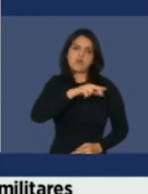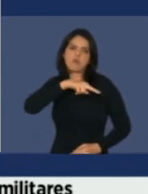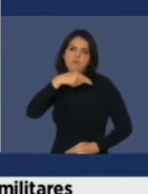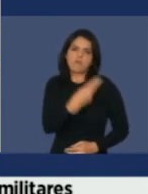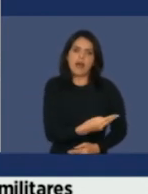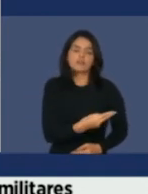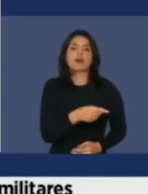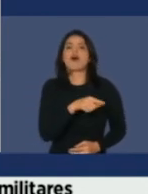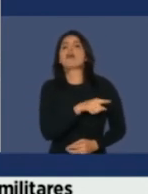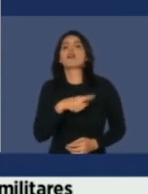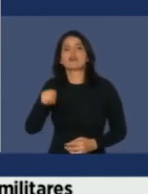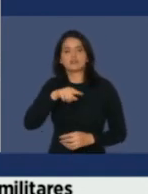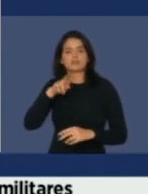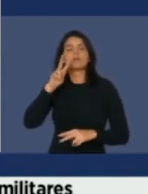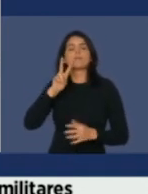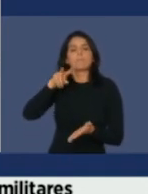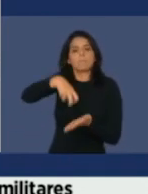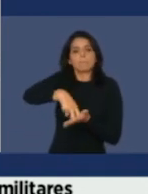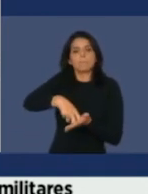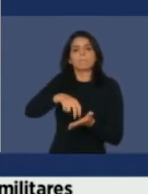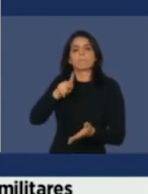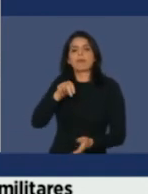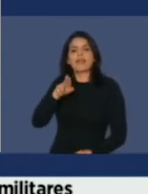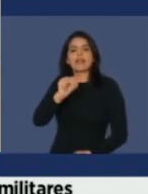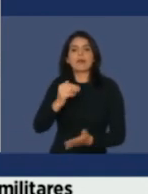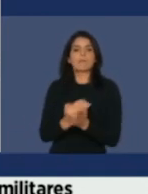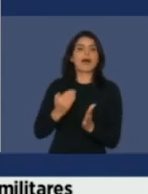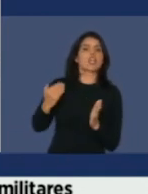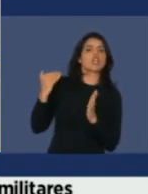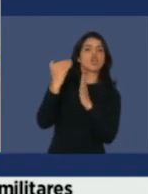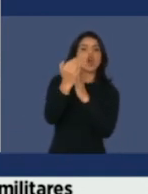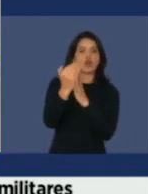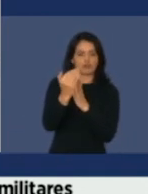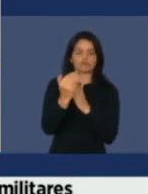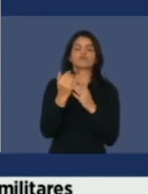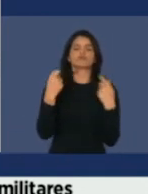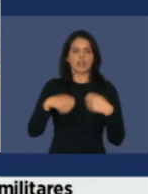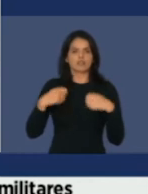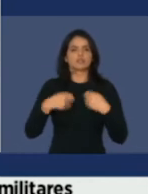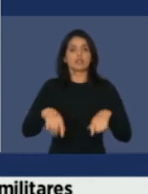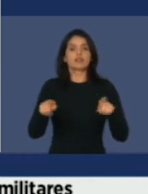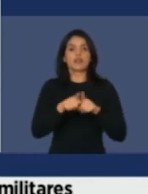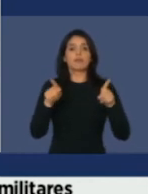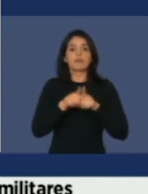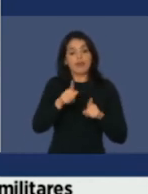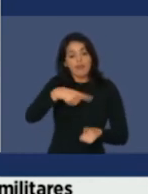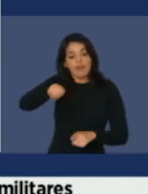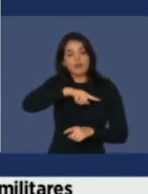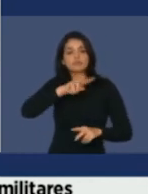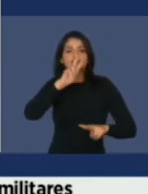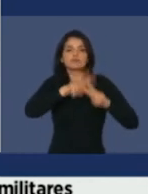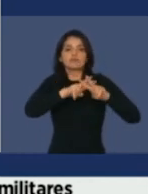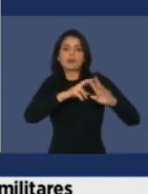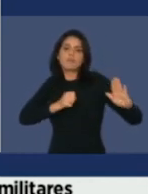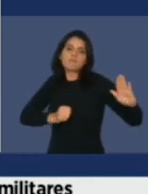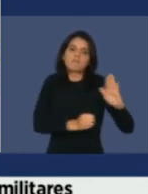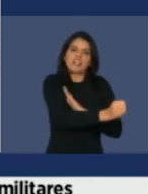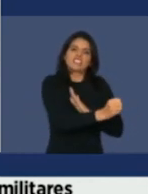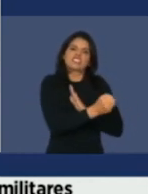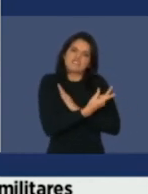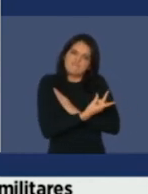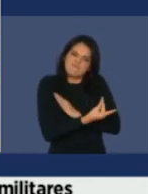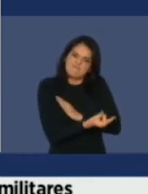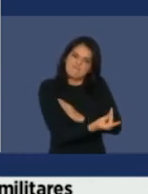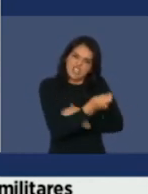uma pena maior, como é a qualificadora hoje, mas que também tenham uma prisão amarga,